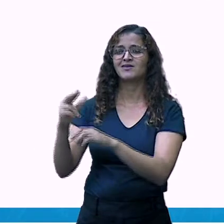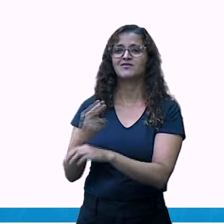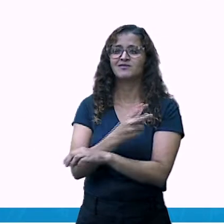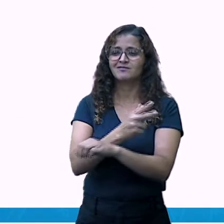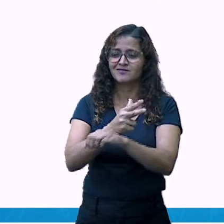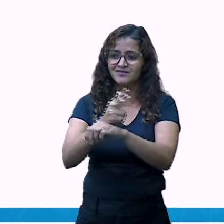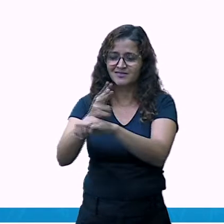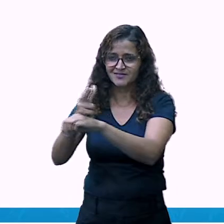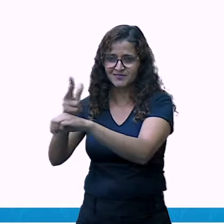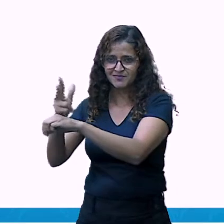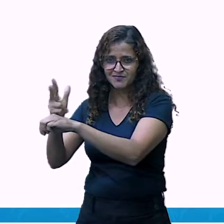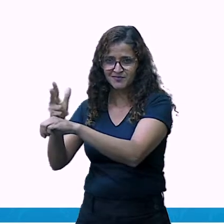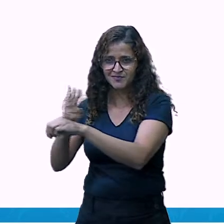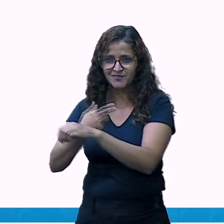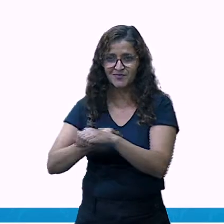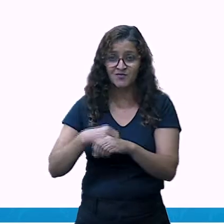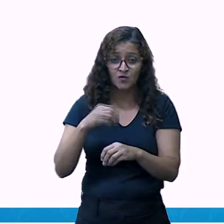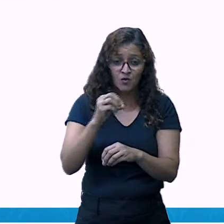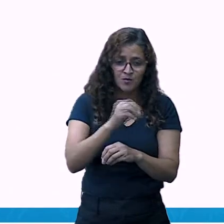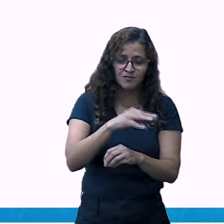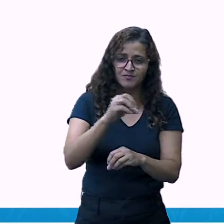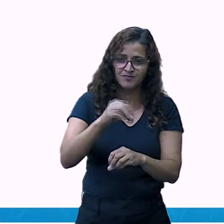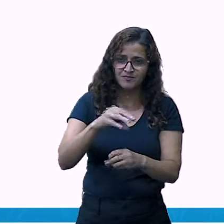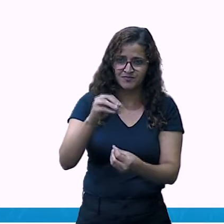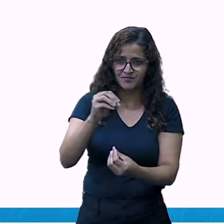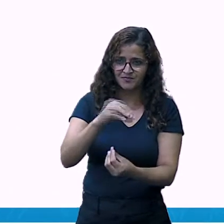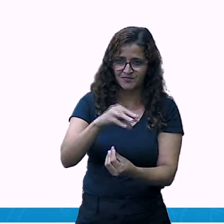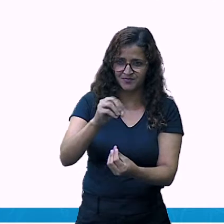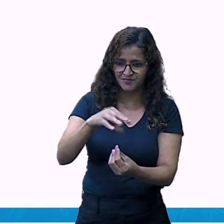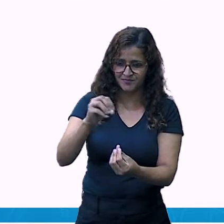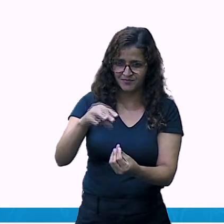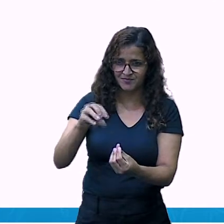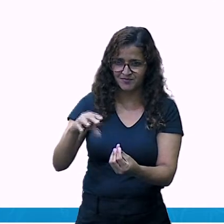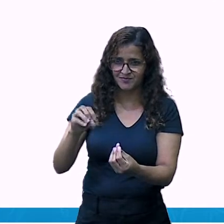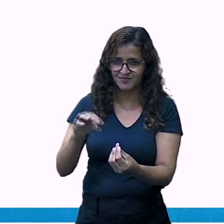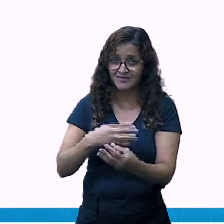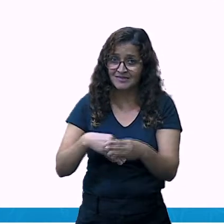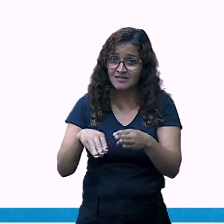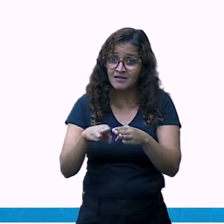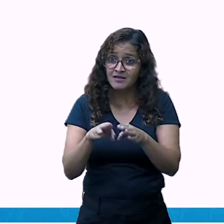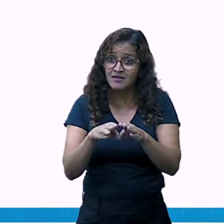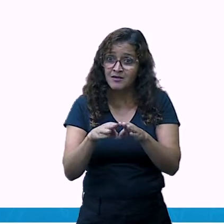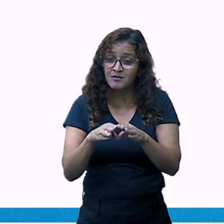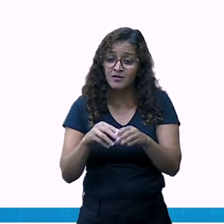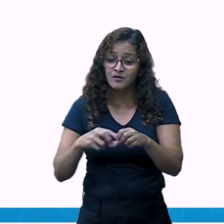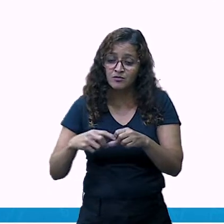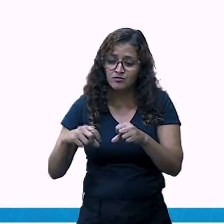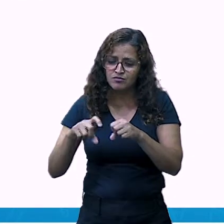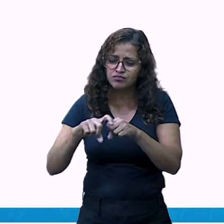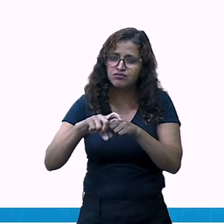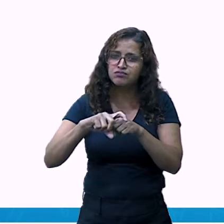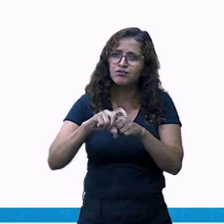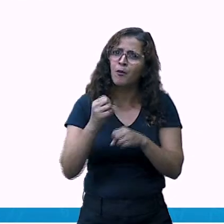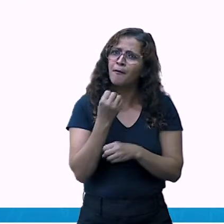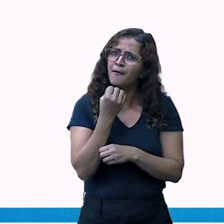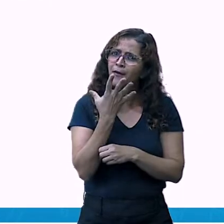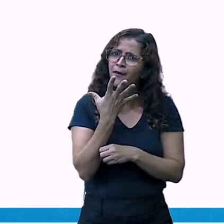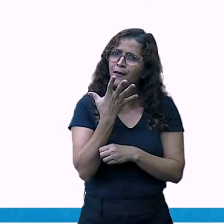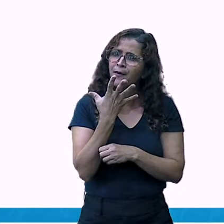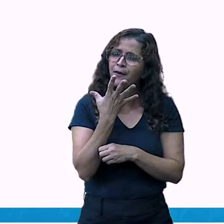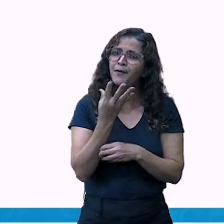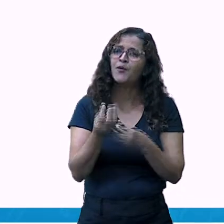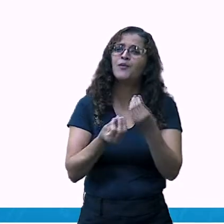Bactérias e fungos do bem. Hoje nós vamos ver as bactérias e os fungos